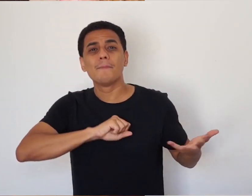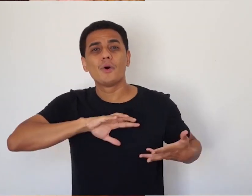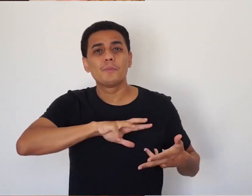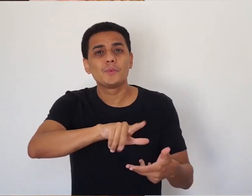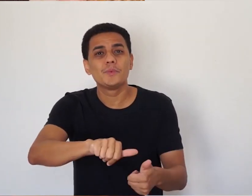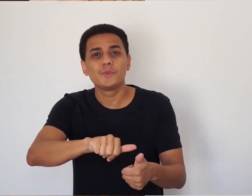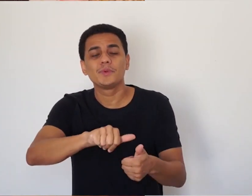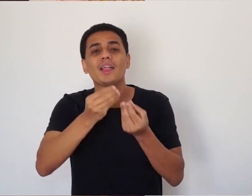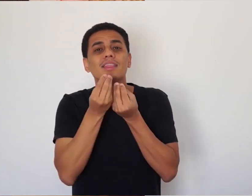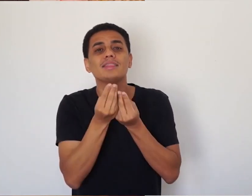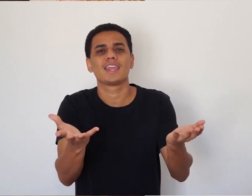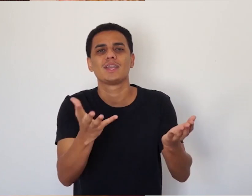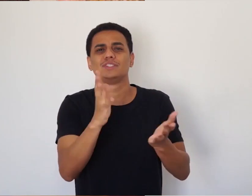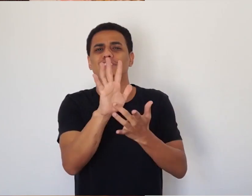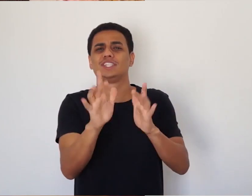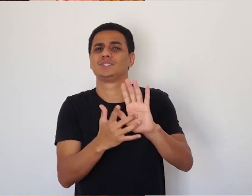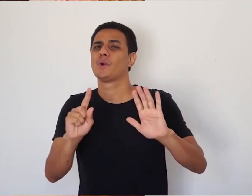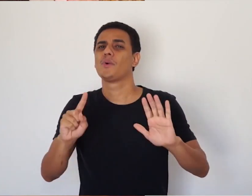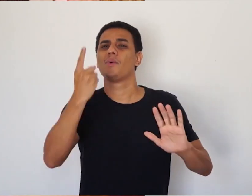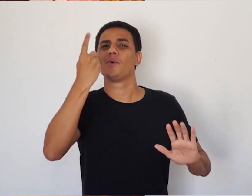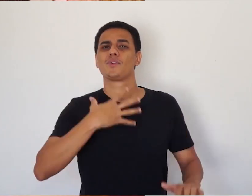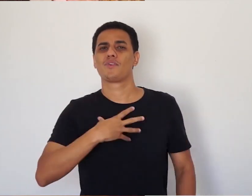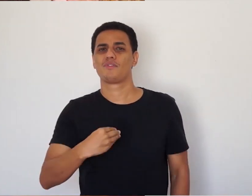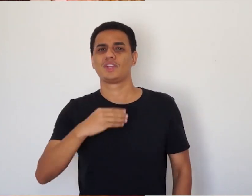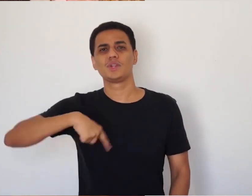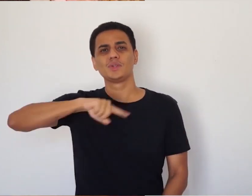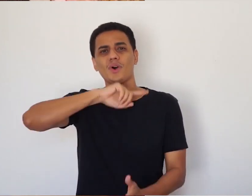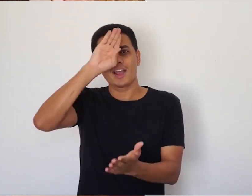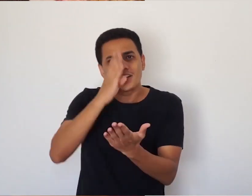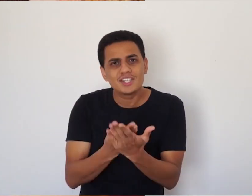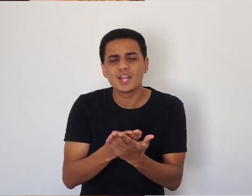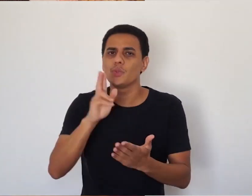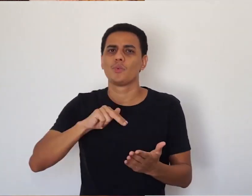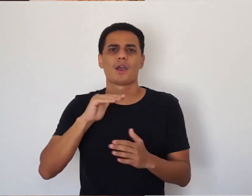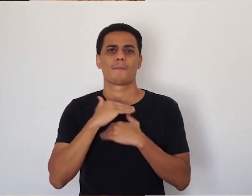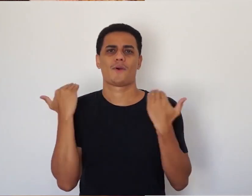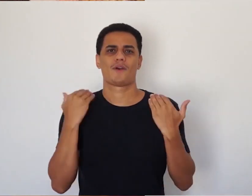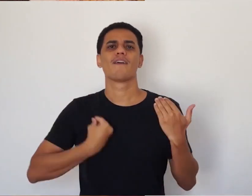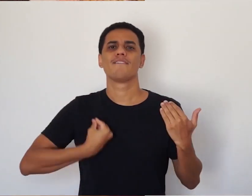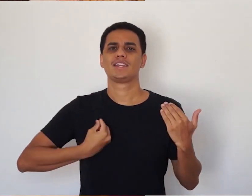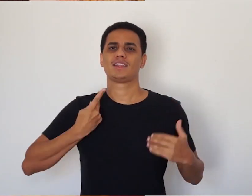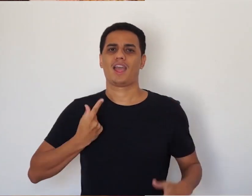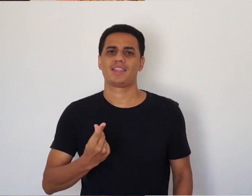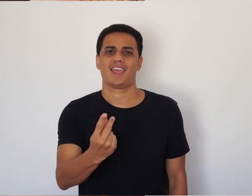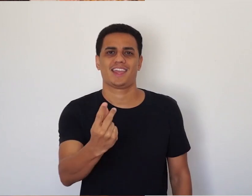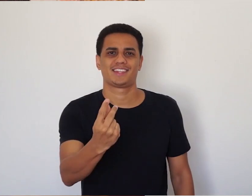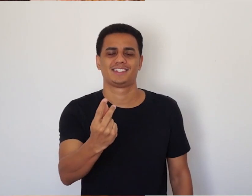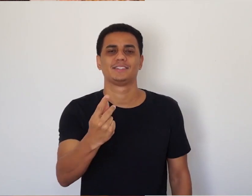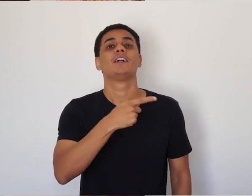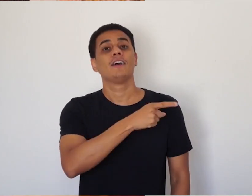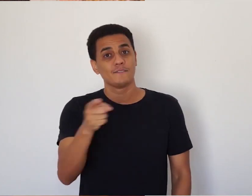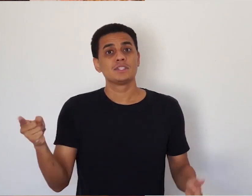o mundo de tal maneira que ele deu o seu único filho Jesus para que todo aquele que nele crê não morra, mas tenha a